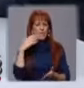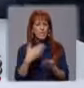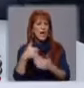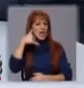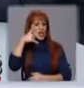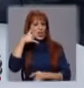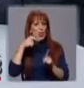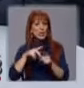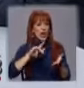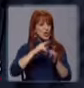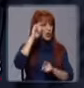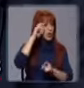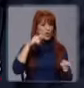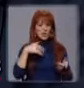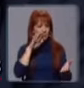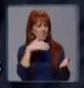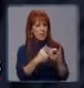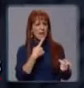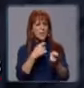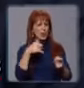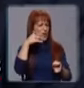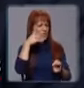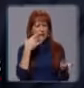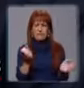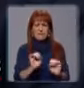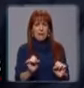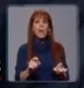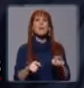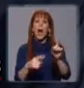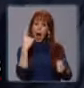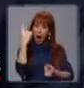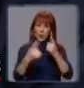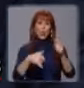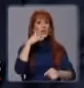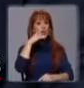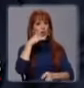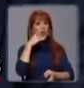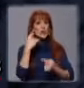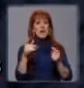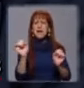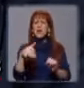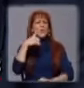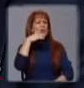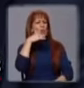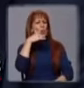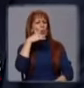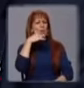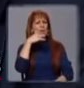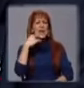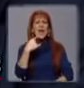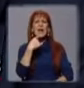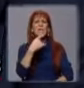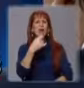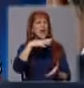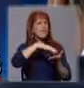escuta nem um engenheiro Jé sóc foi confrontado no interrogatório com escutas foi com algumas escutas mas nenhuma escuta Em que ele tenha usado